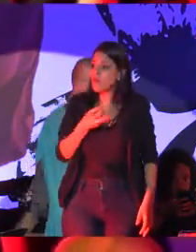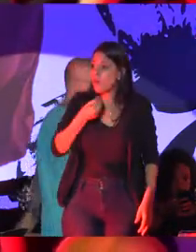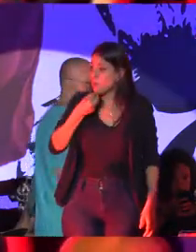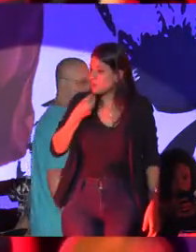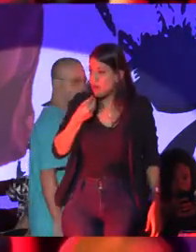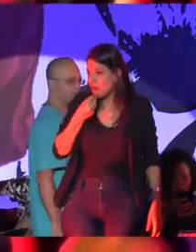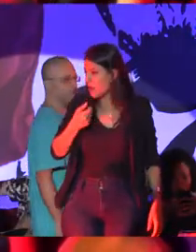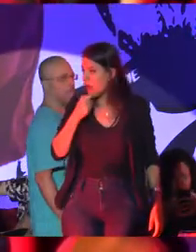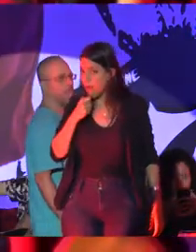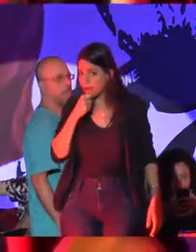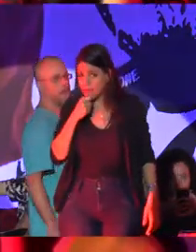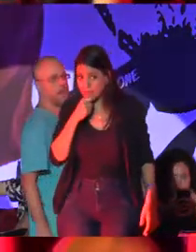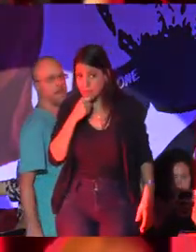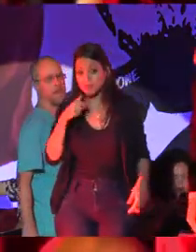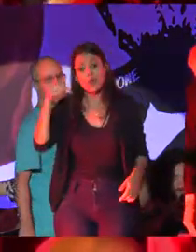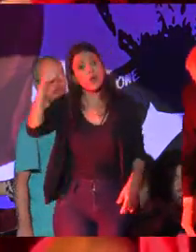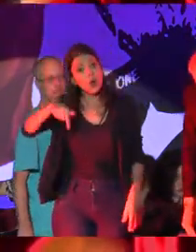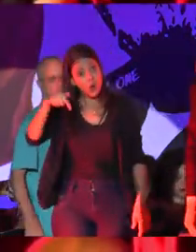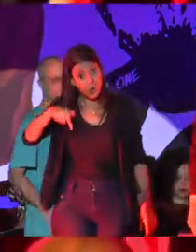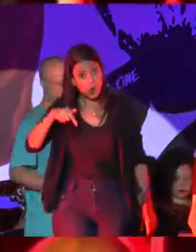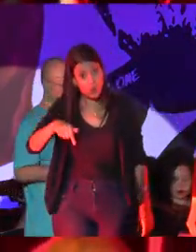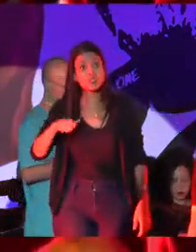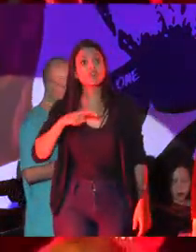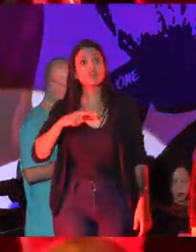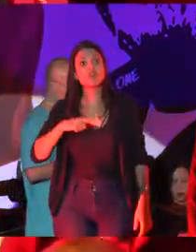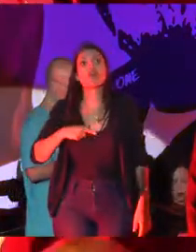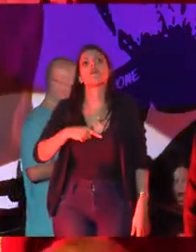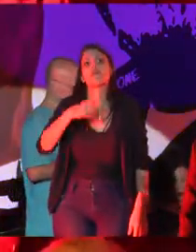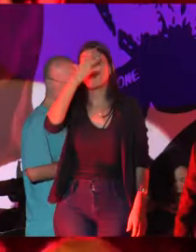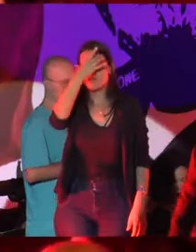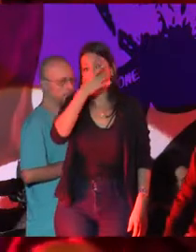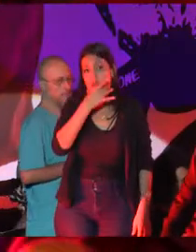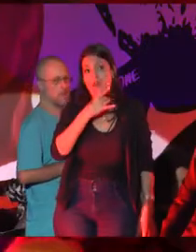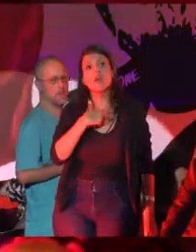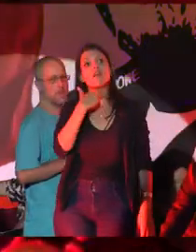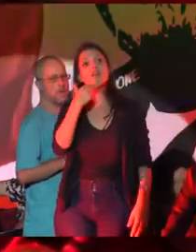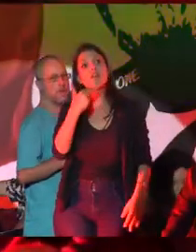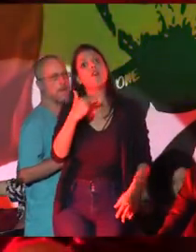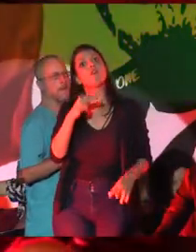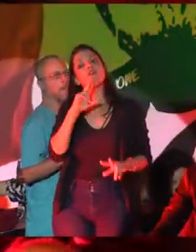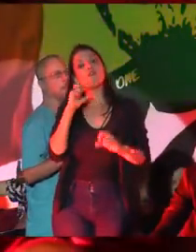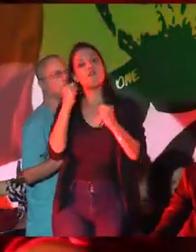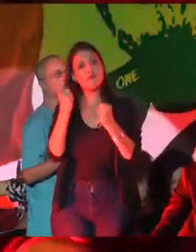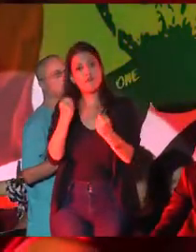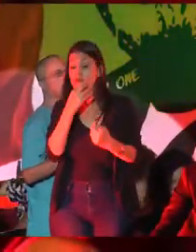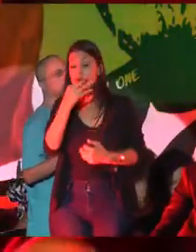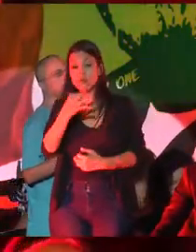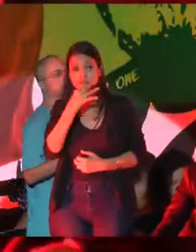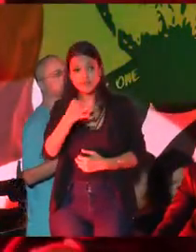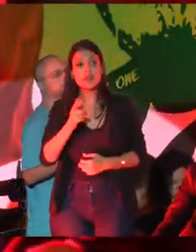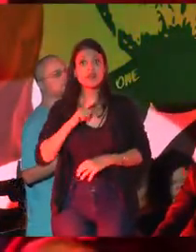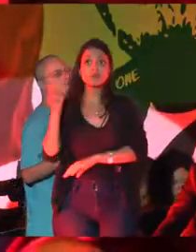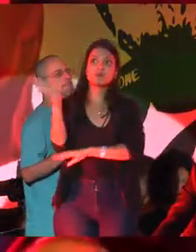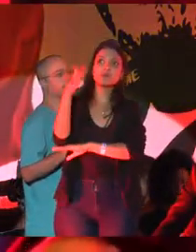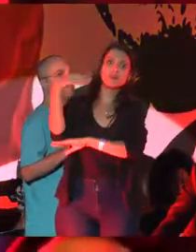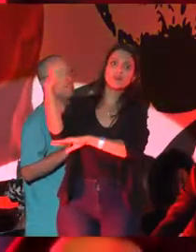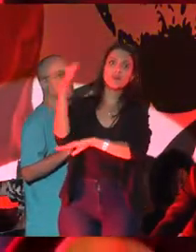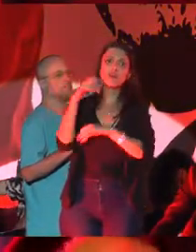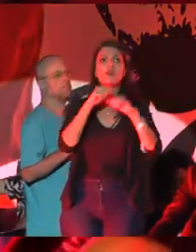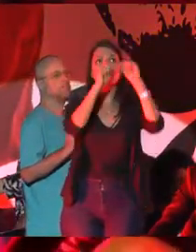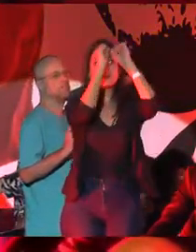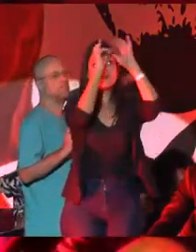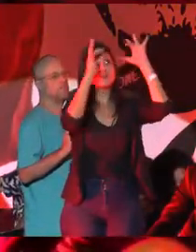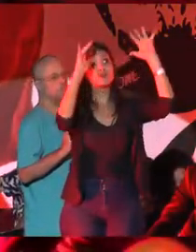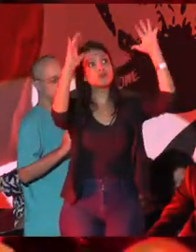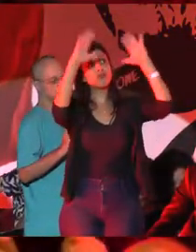oportunidade. Hoje, temos uma cara, uma voz, bandeiras, temos sonhos organizados. Queremos